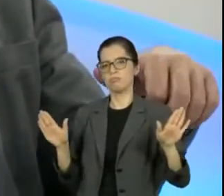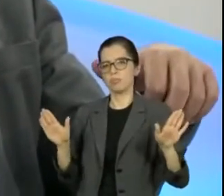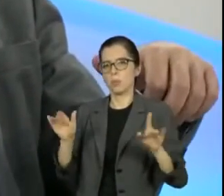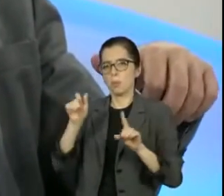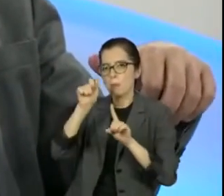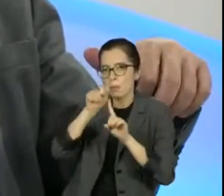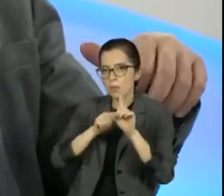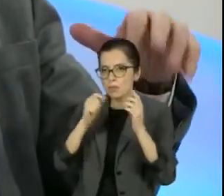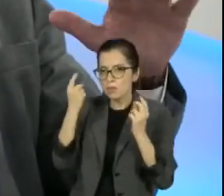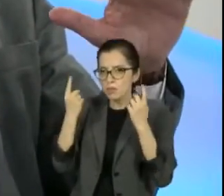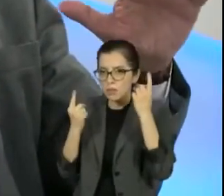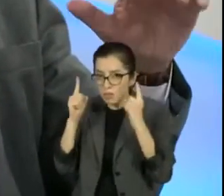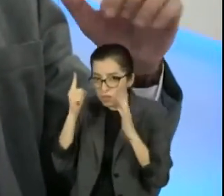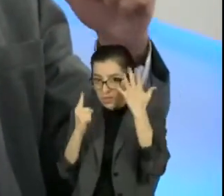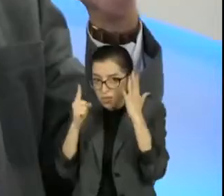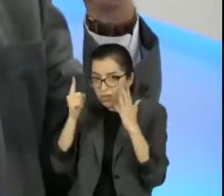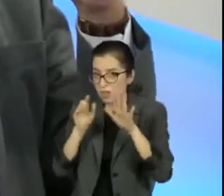cancelado.